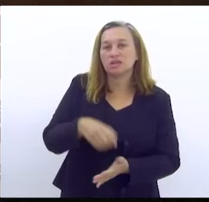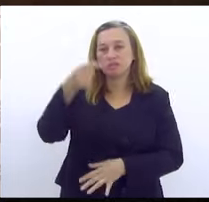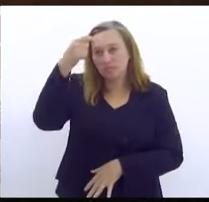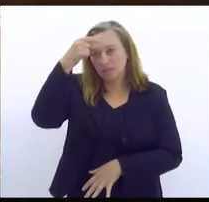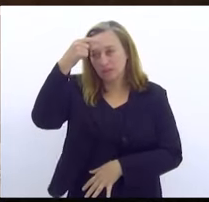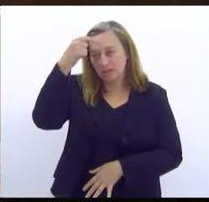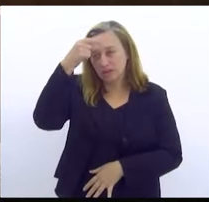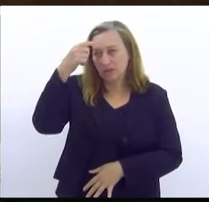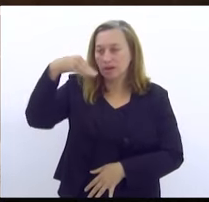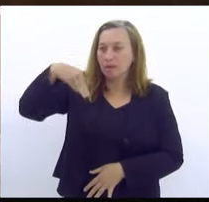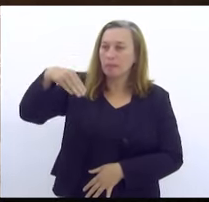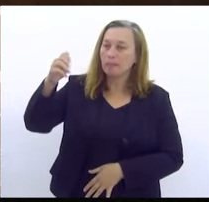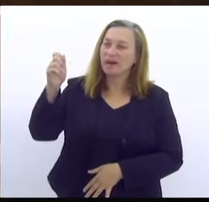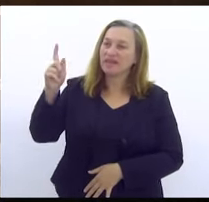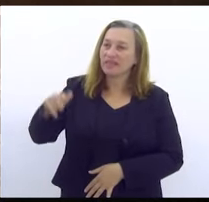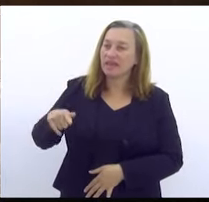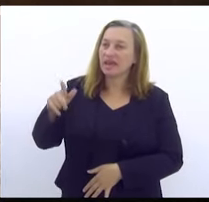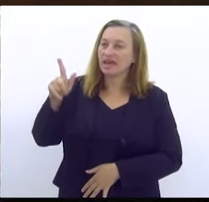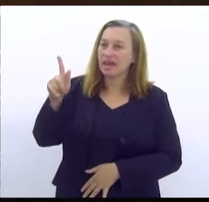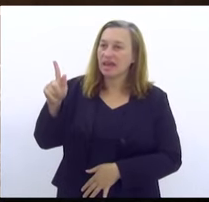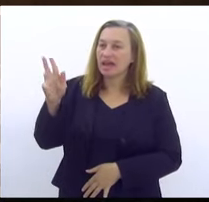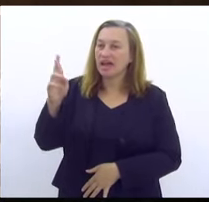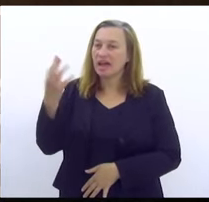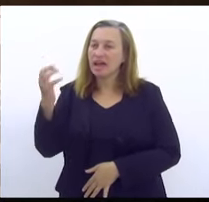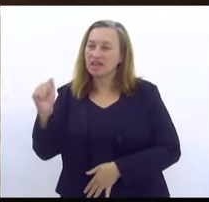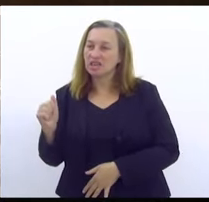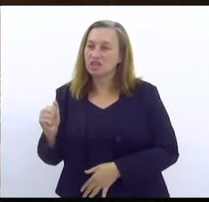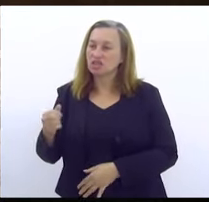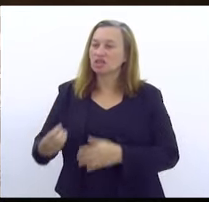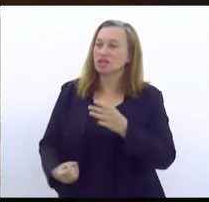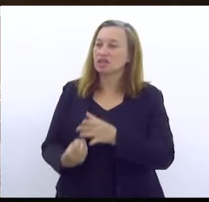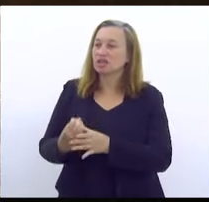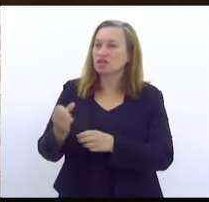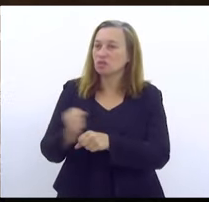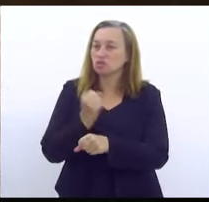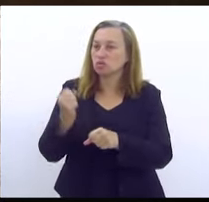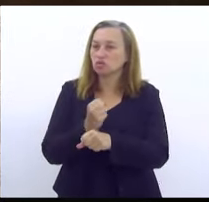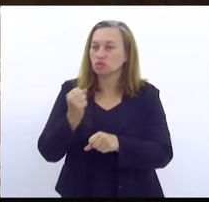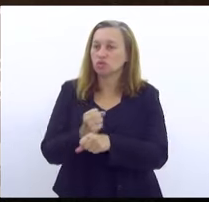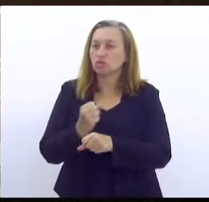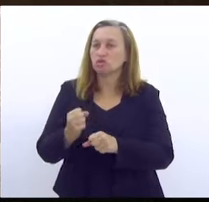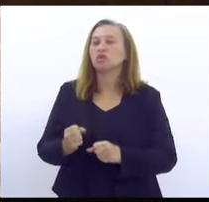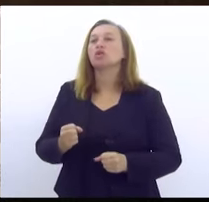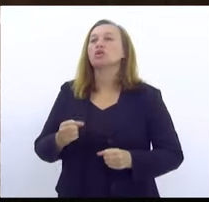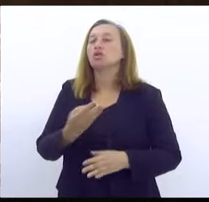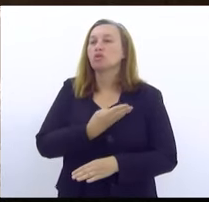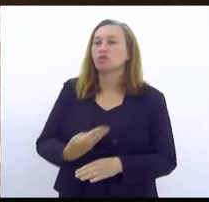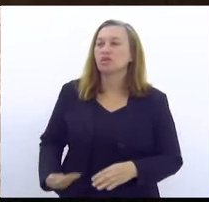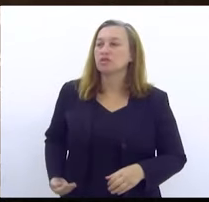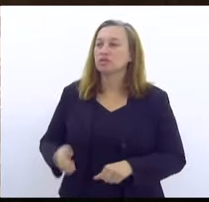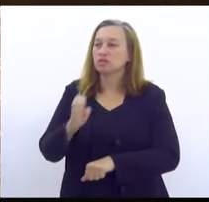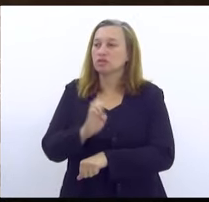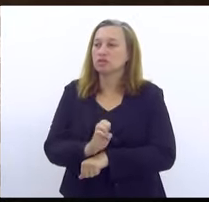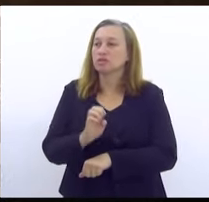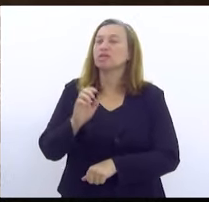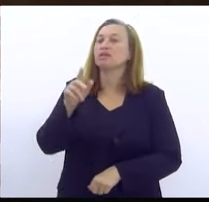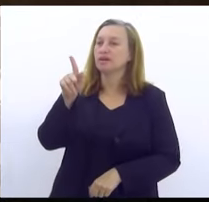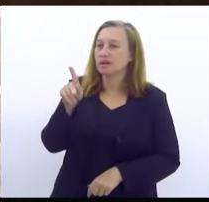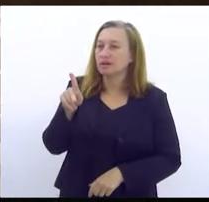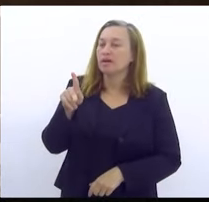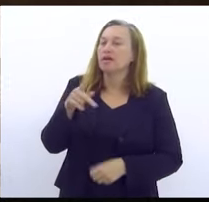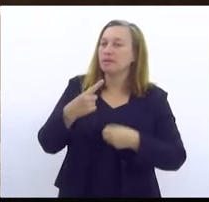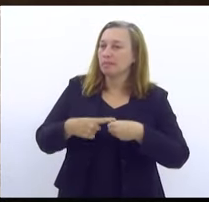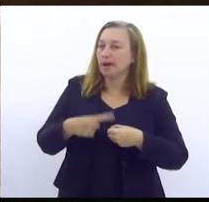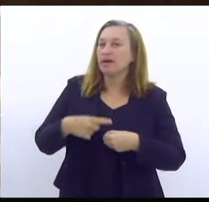Garrincha, que vai ser construído pelo governo do Estado, também no bairro de Pau Grande, lá no Esporte Clube Pau Grande, o